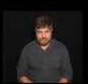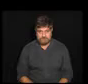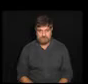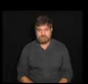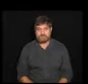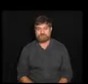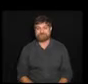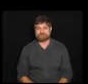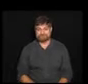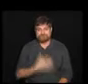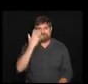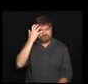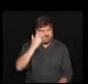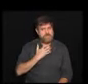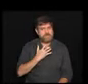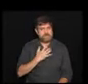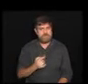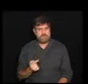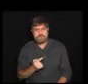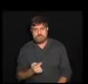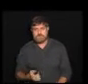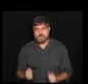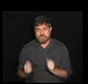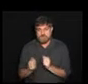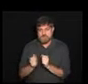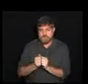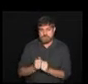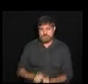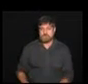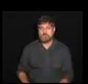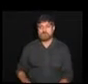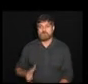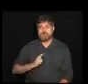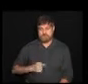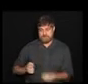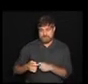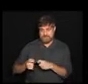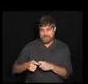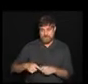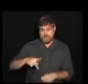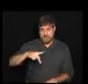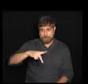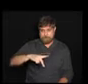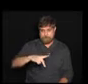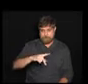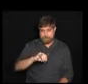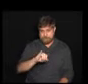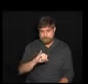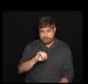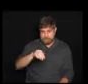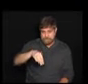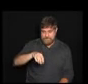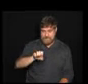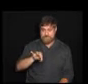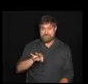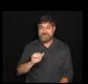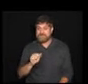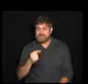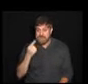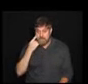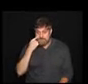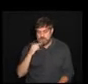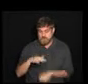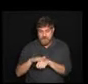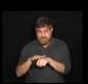A gravidade, estou aqui com o Dr. Pimenta, já nós temos conversado muito. O que a gente vê? Quando a